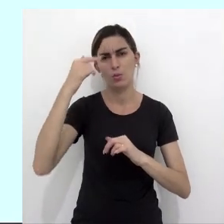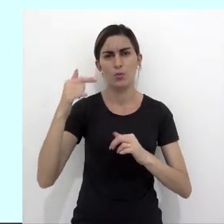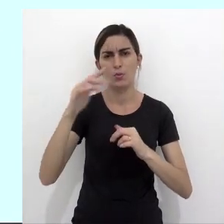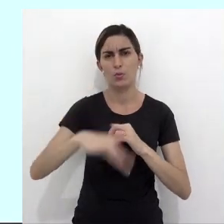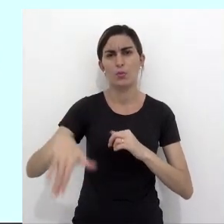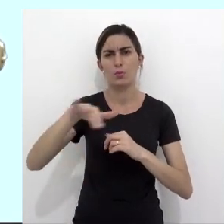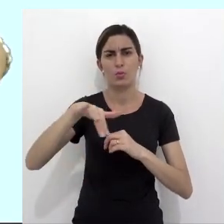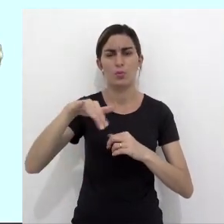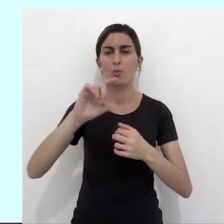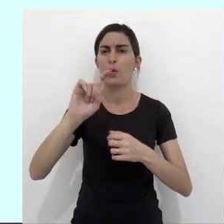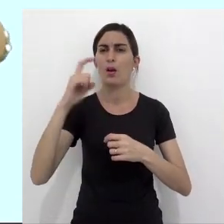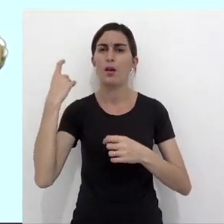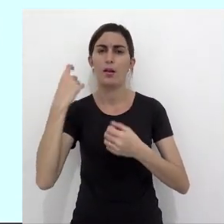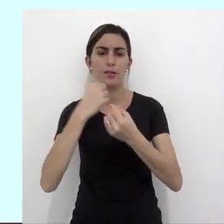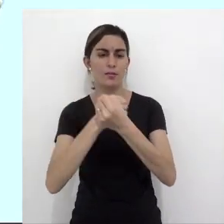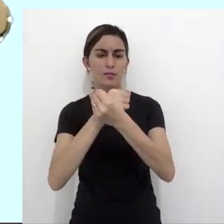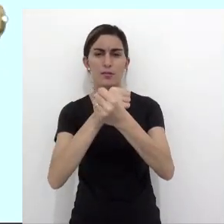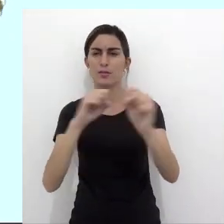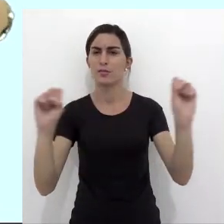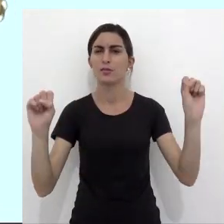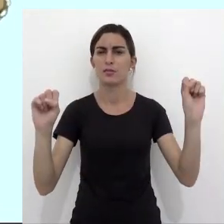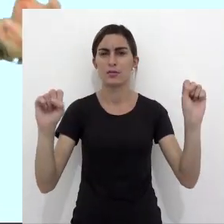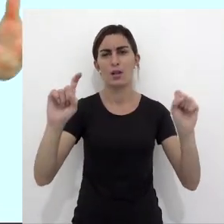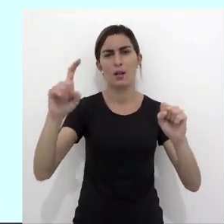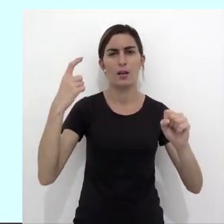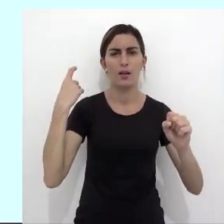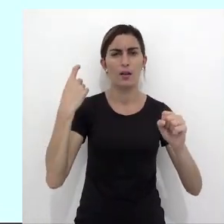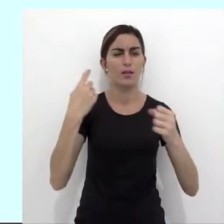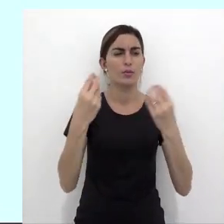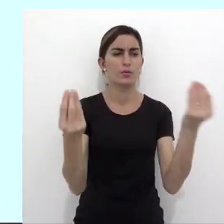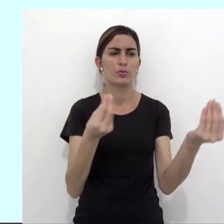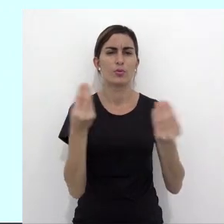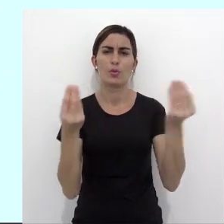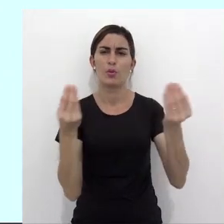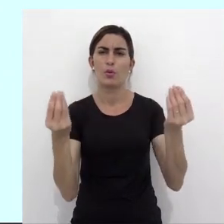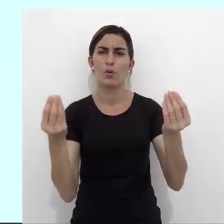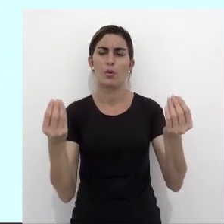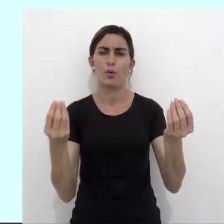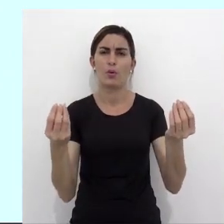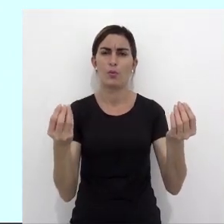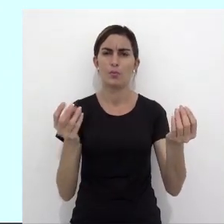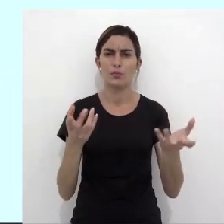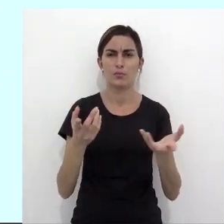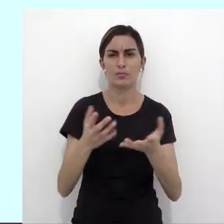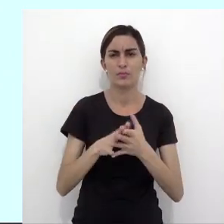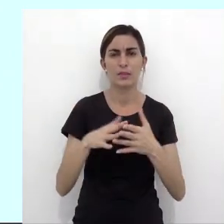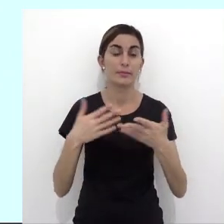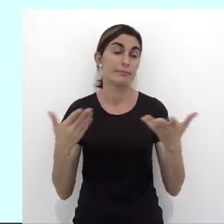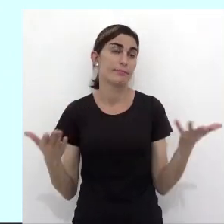ex-escravo. Que a situação do ex-escravo vai ficar cada vez mais difícil no Brasil. Porque, na realidade, no